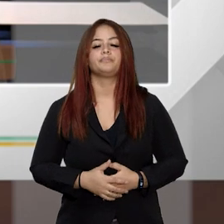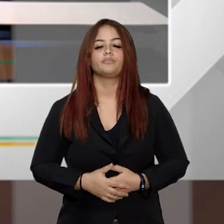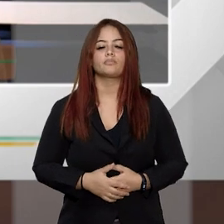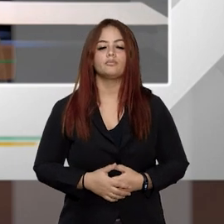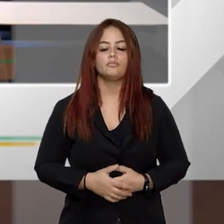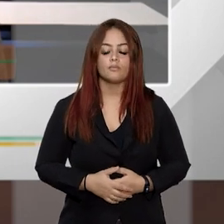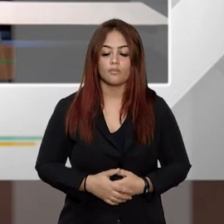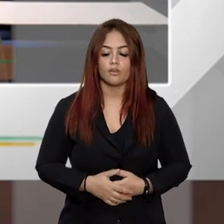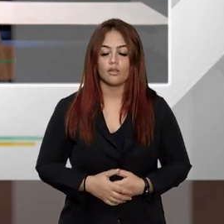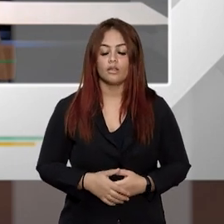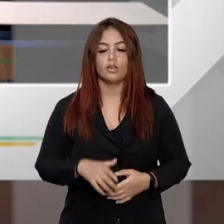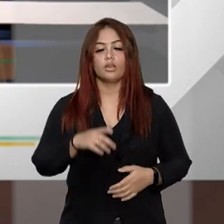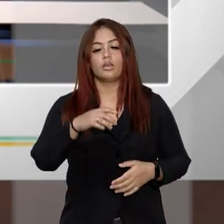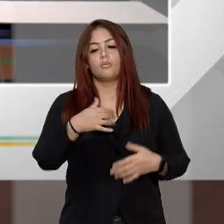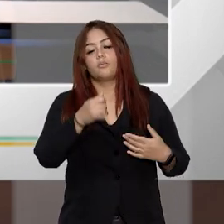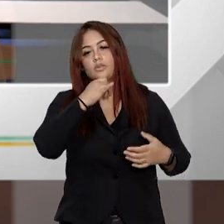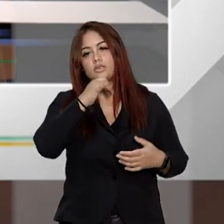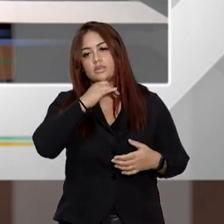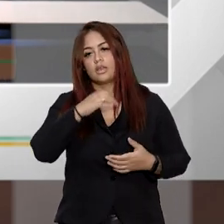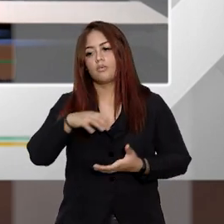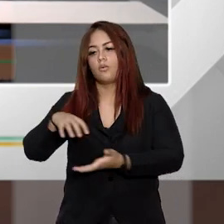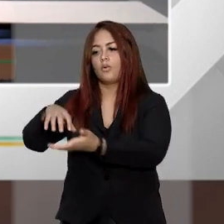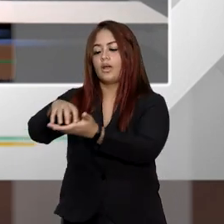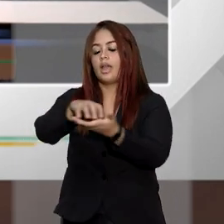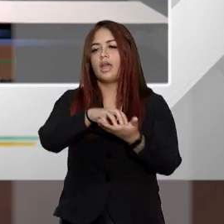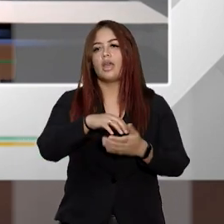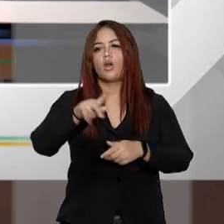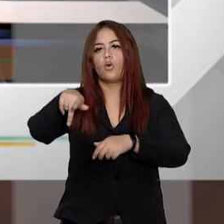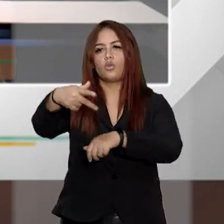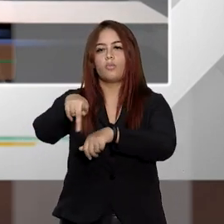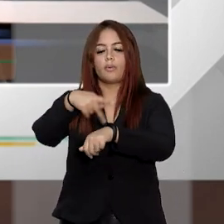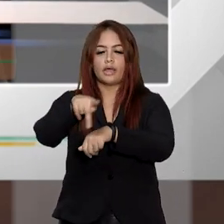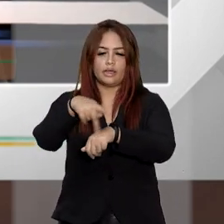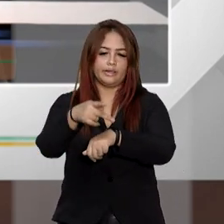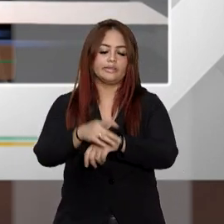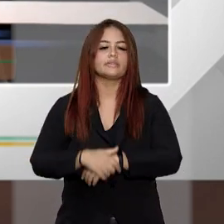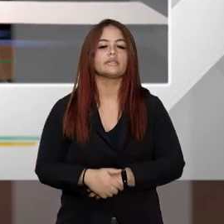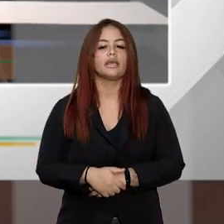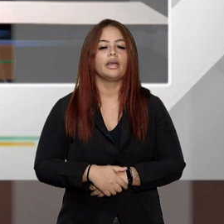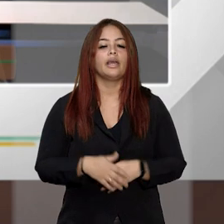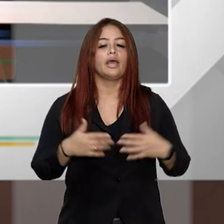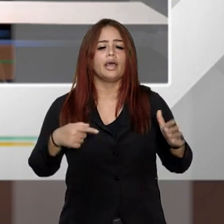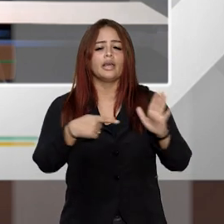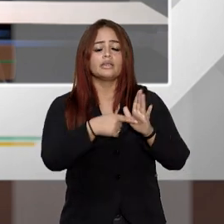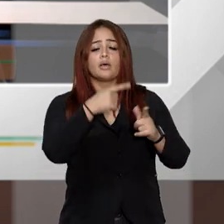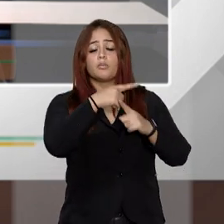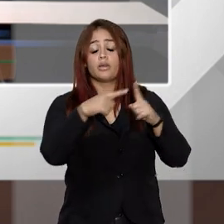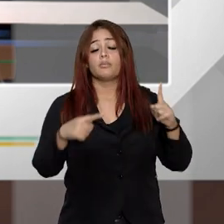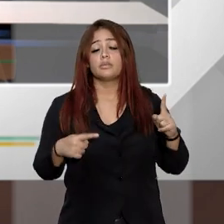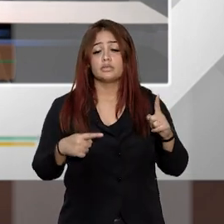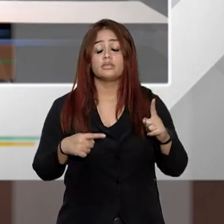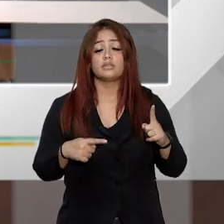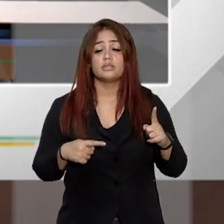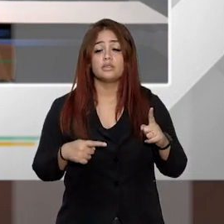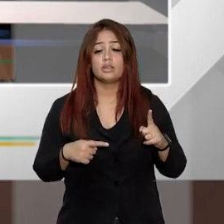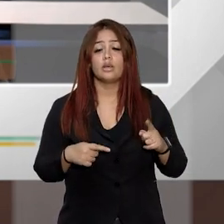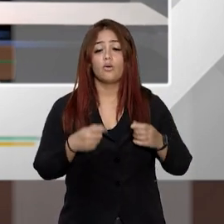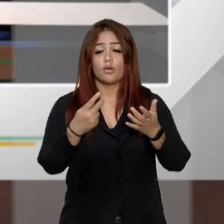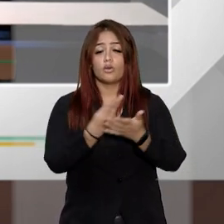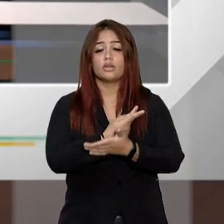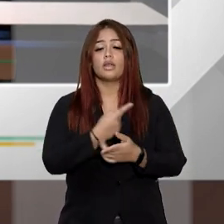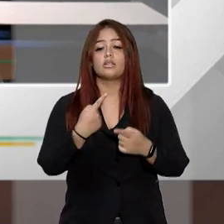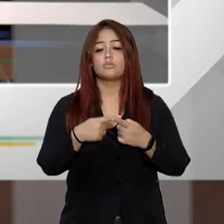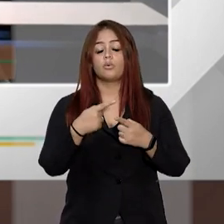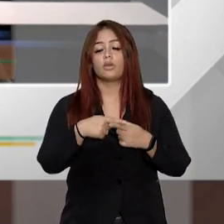3º. Matérias que envolvem Estado estrangeiro ou organismo internacional. Essa vedação, ela advém do fato de que